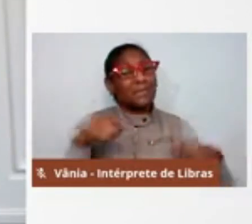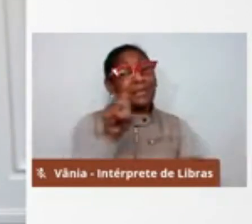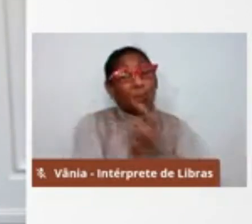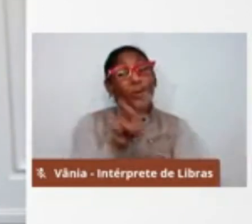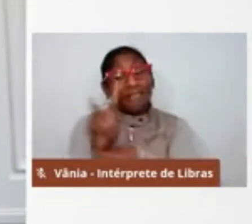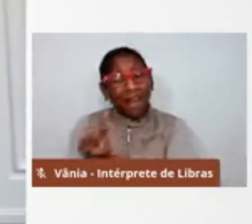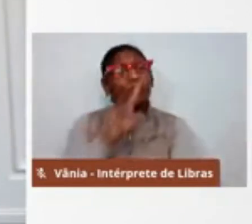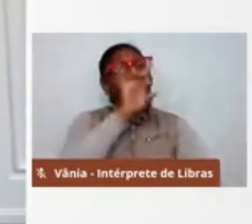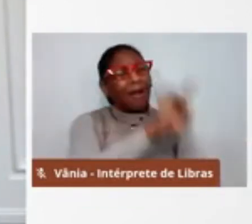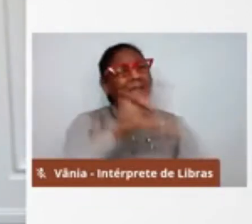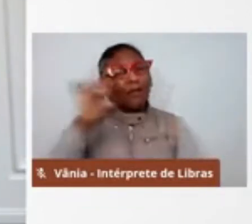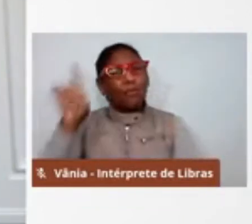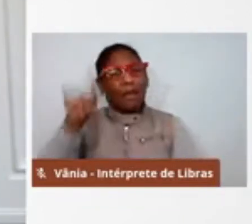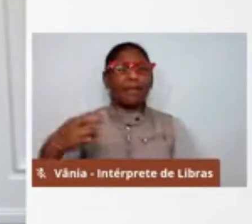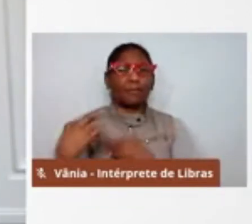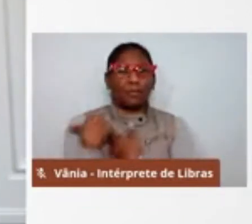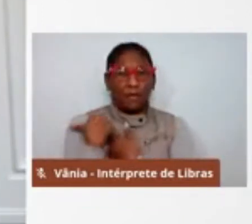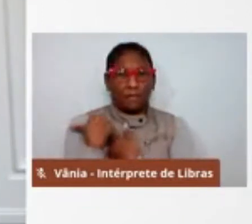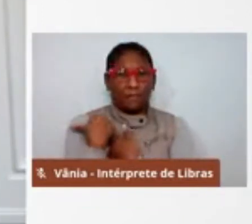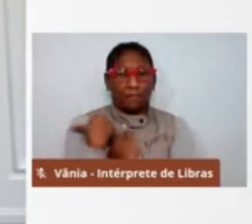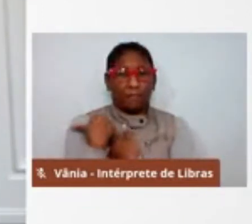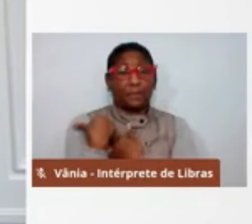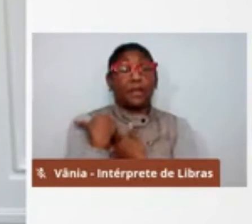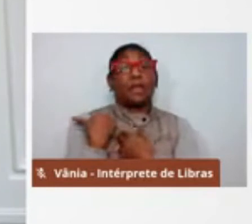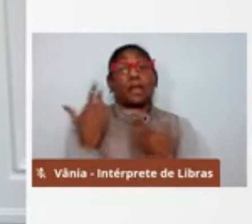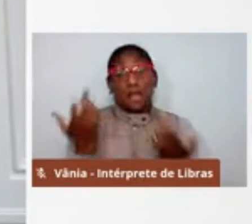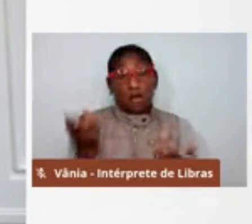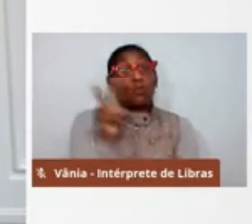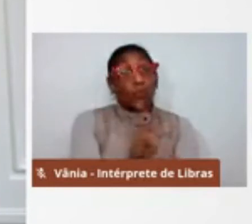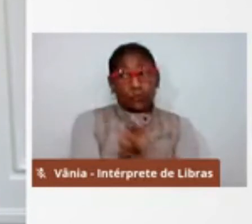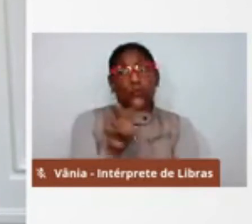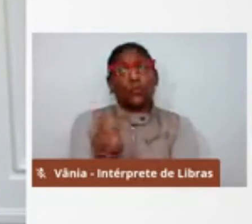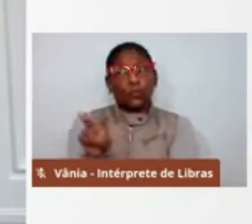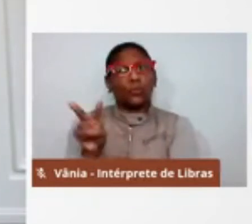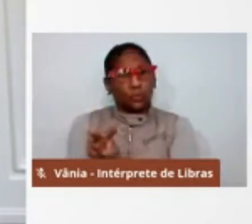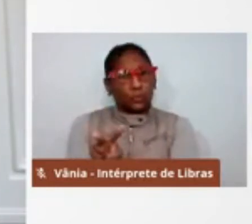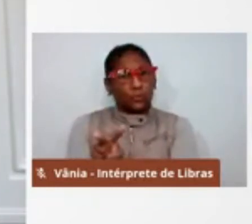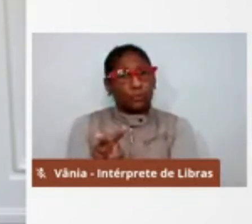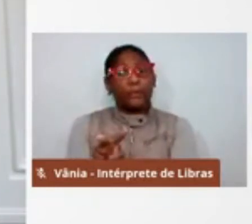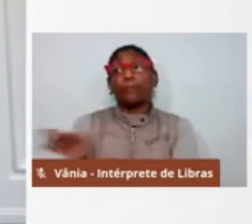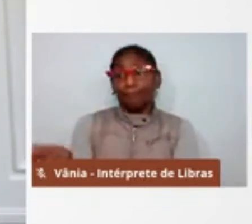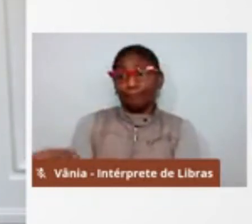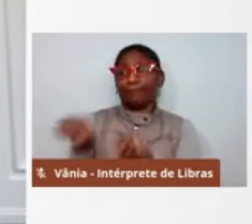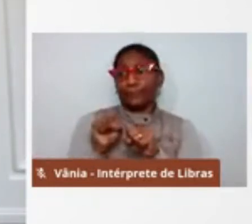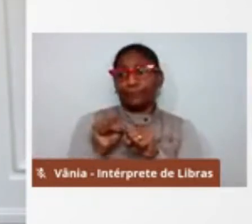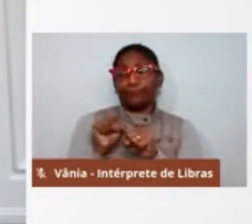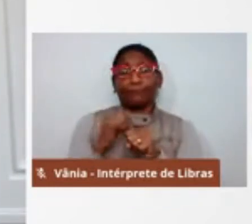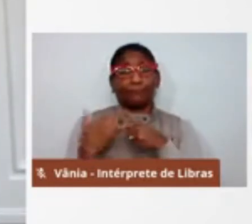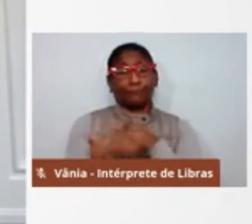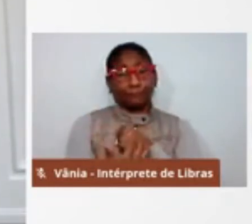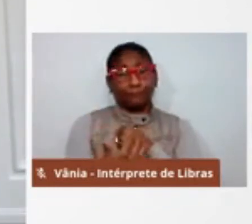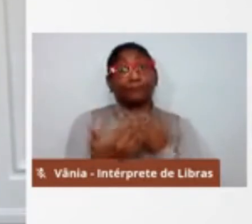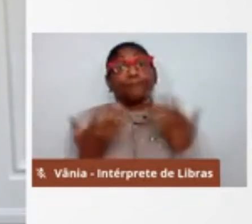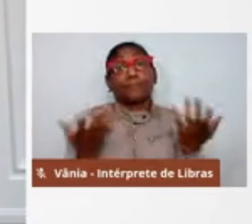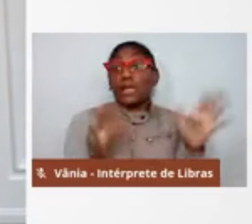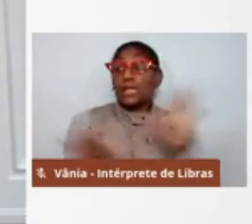todos, né? Ou seja, mesmo tomando cuidado, e eu tomo muitos cuidados, eu acabei, em algum momento, estando vulnerável